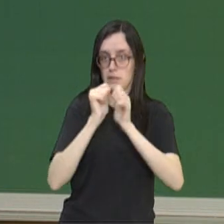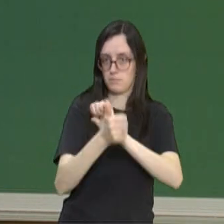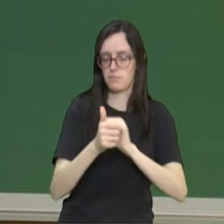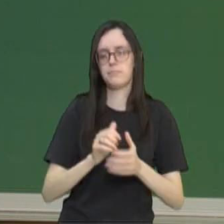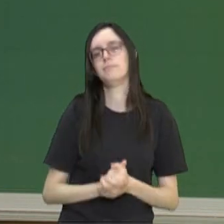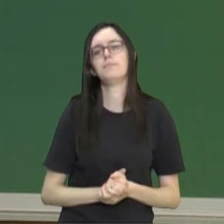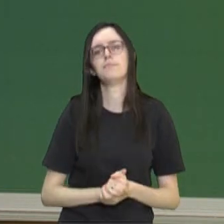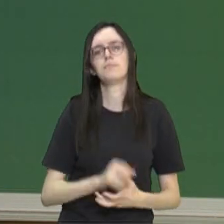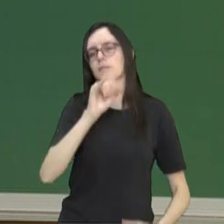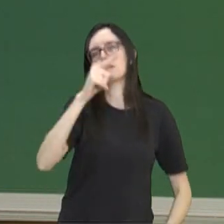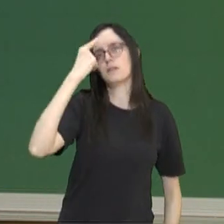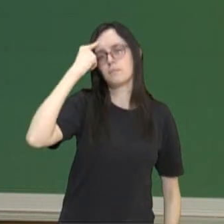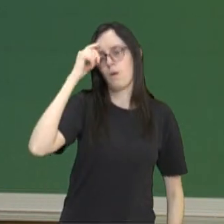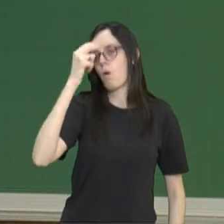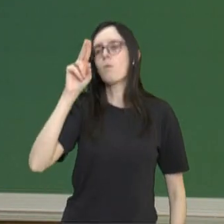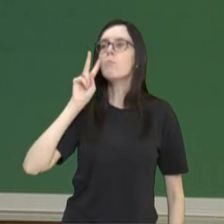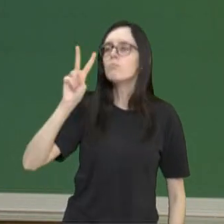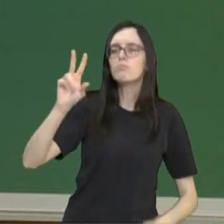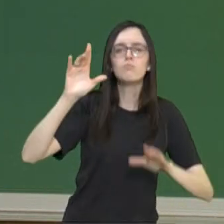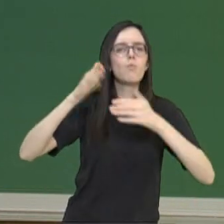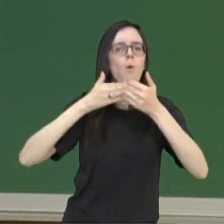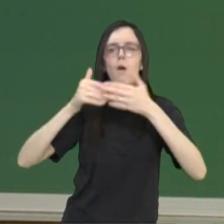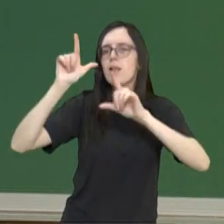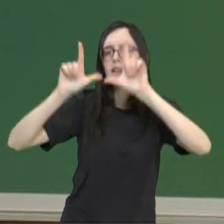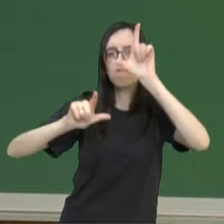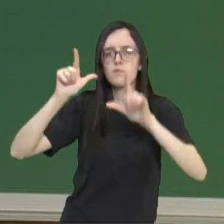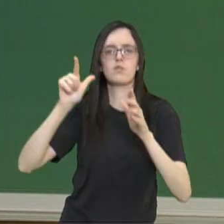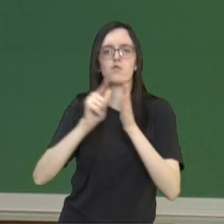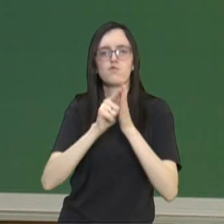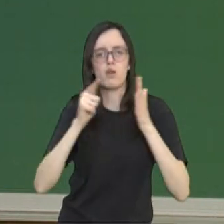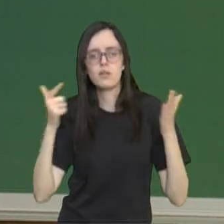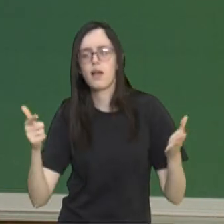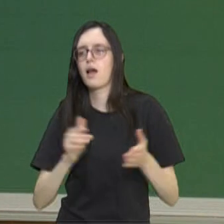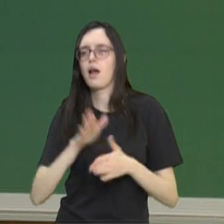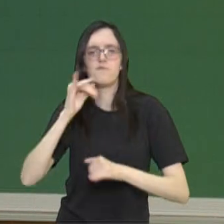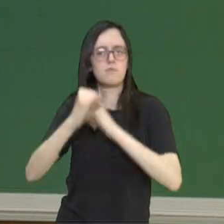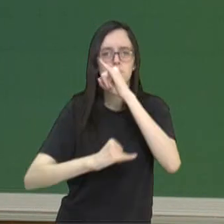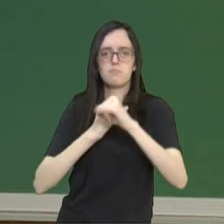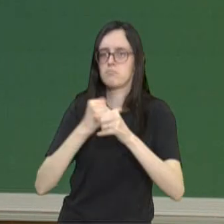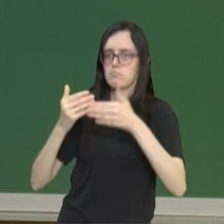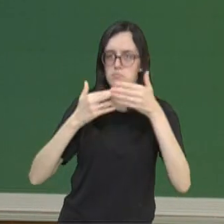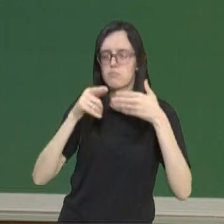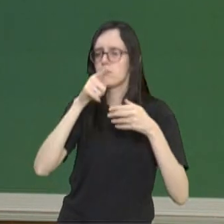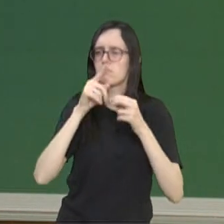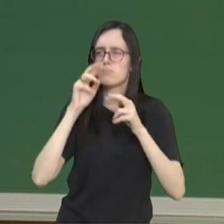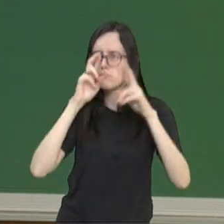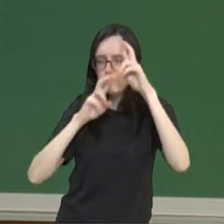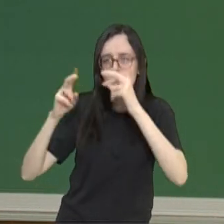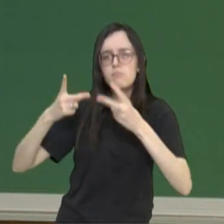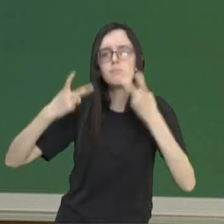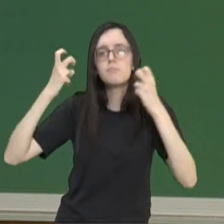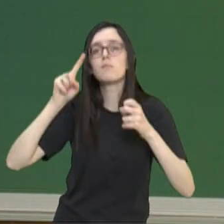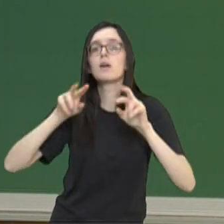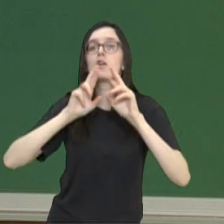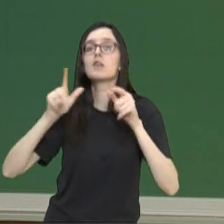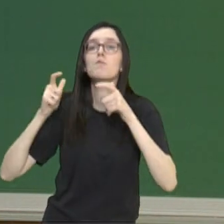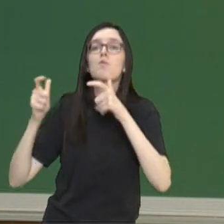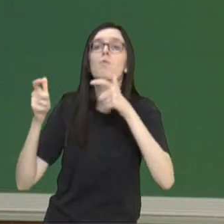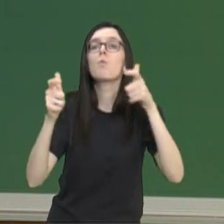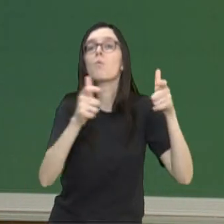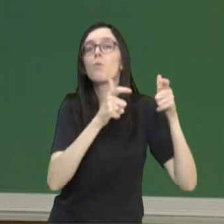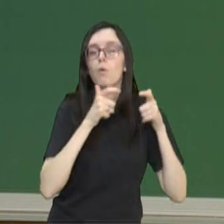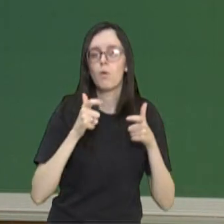feminino, então todas essas diferenças, né? Então existe o marketing esportivo, existe uma série de coisas, de questões que